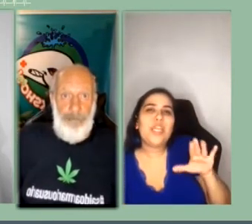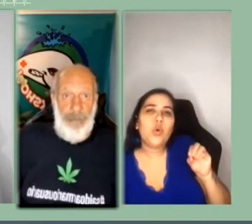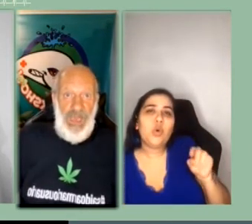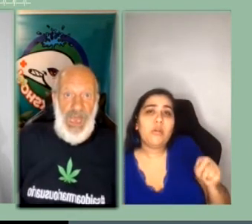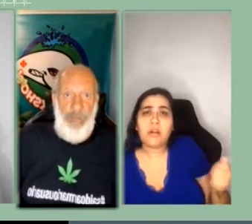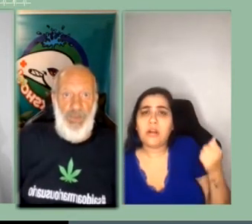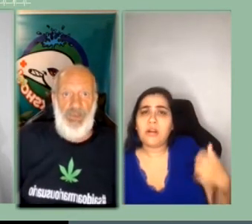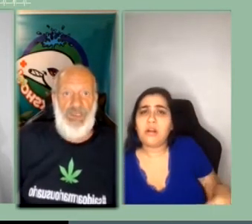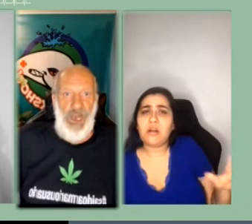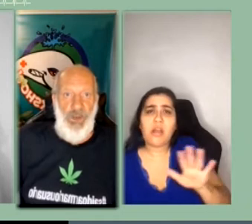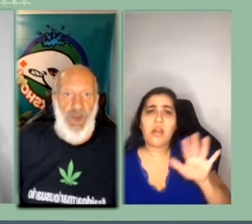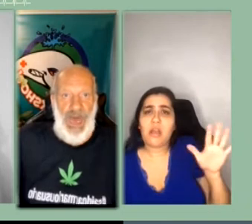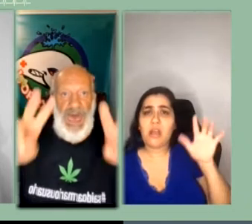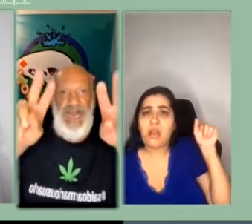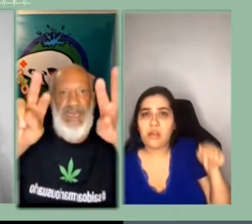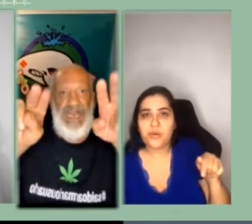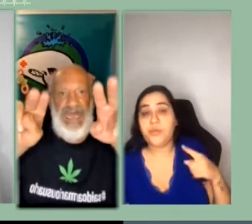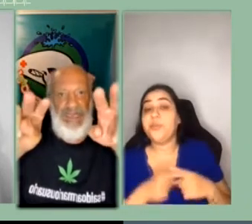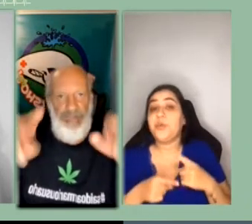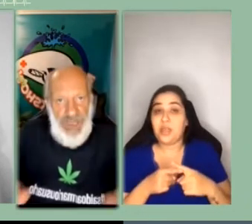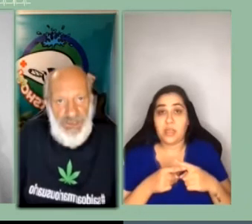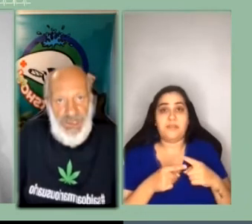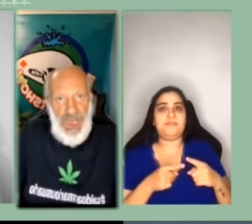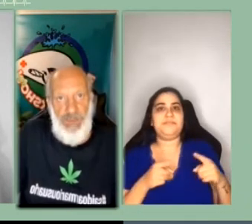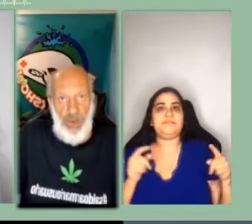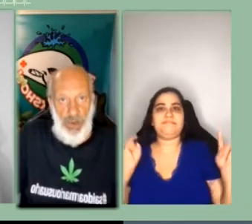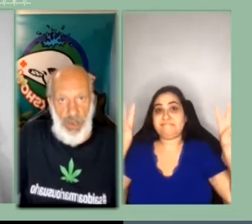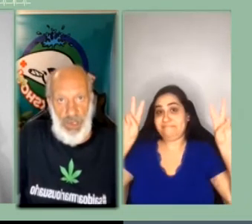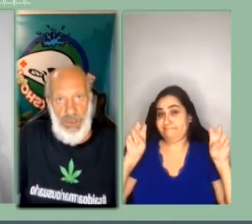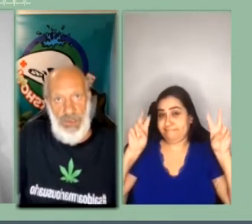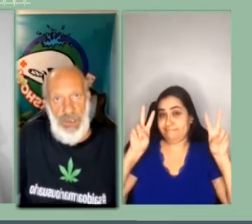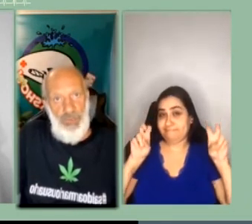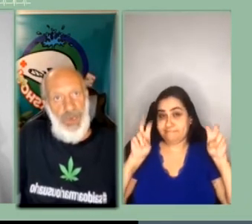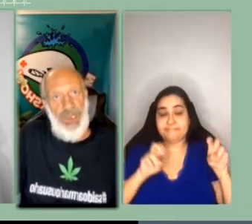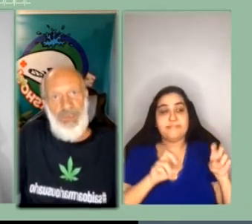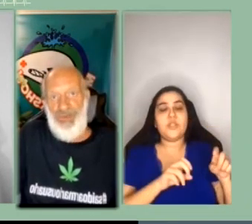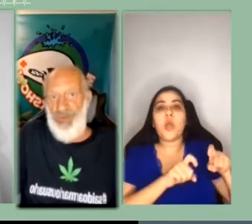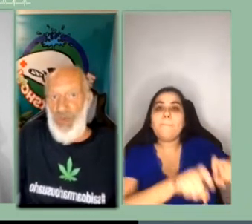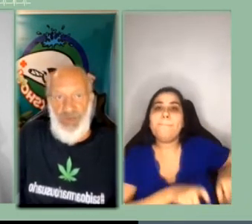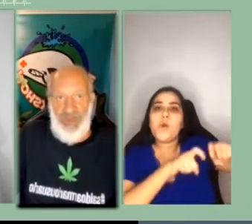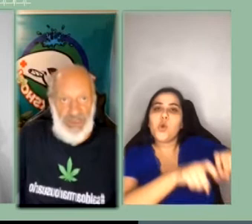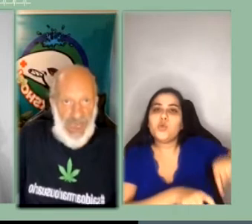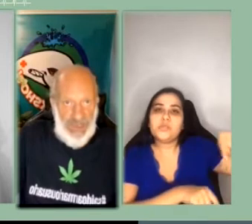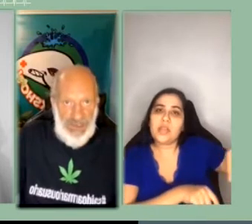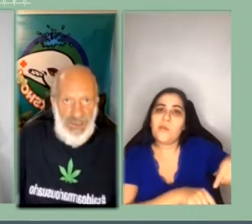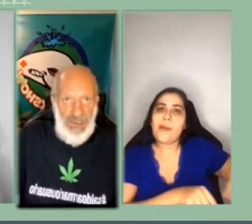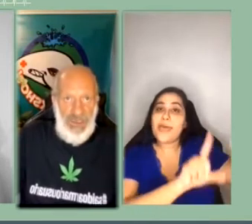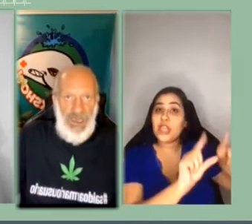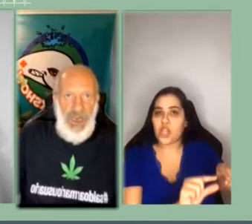porque a produção alegadamente é menor. Porém, isso não é